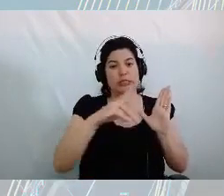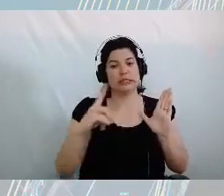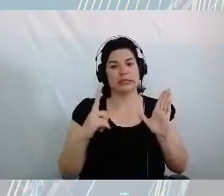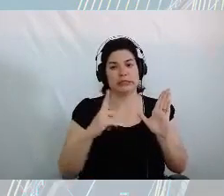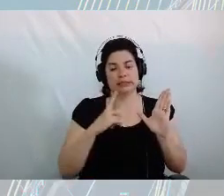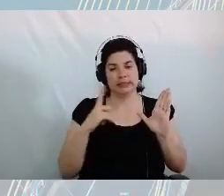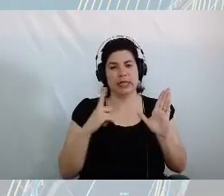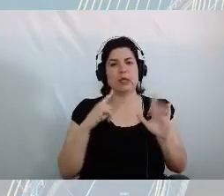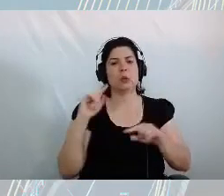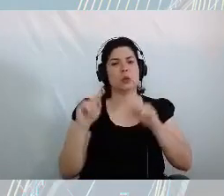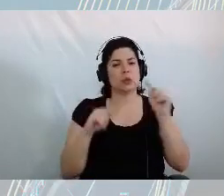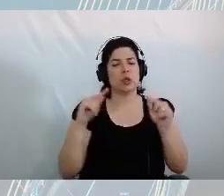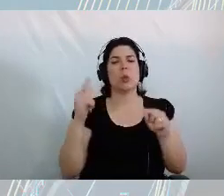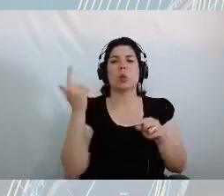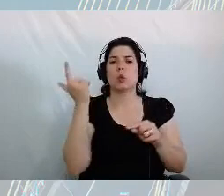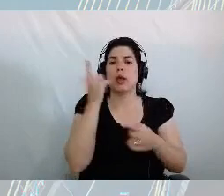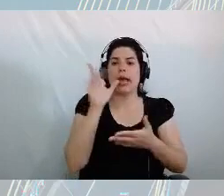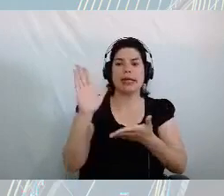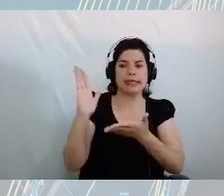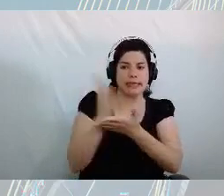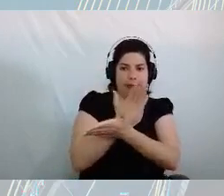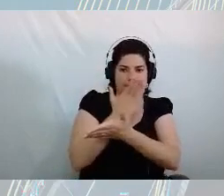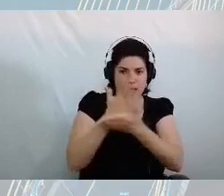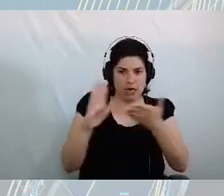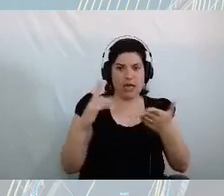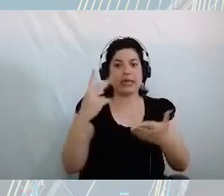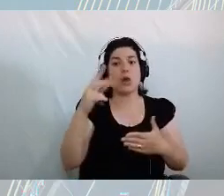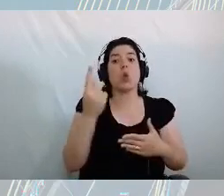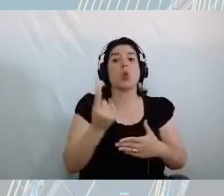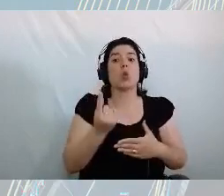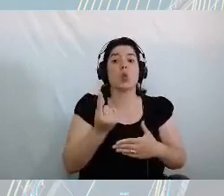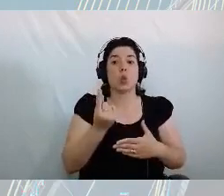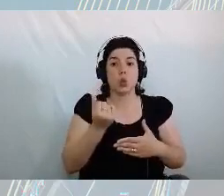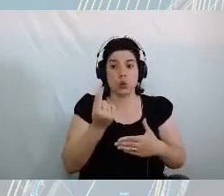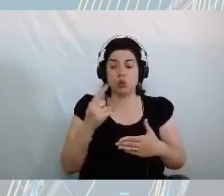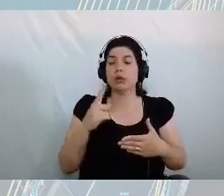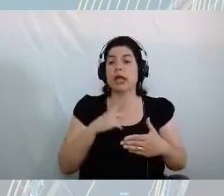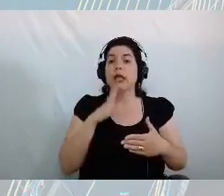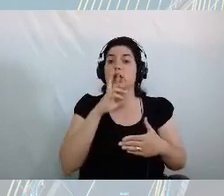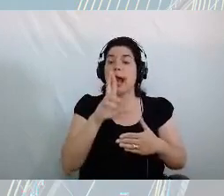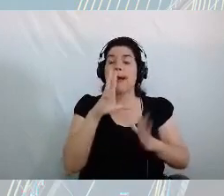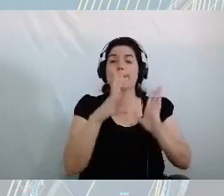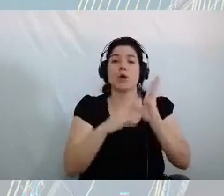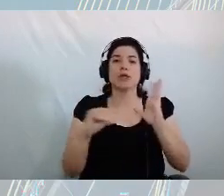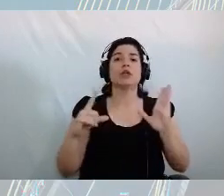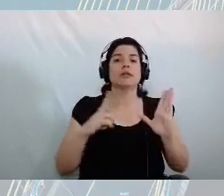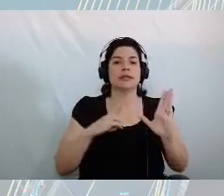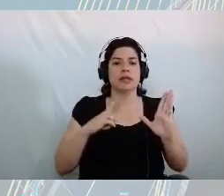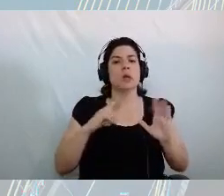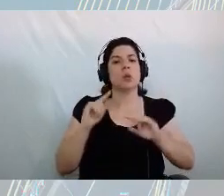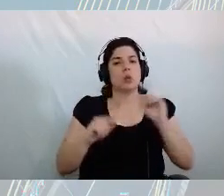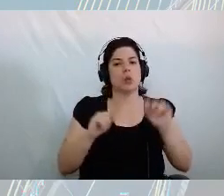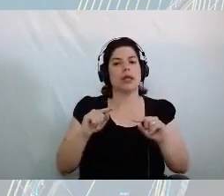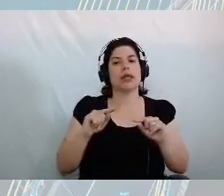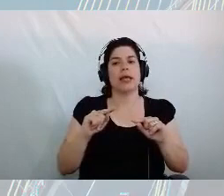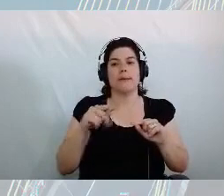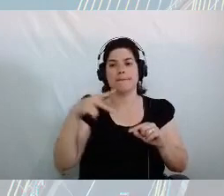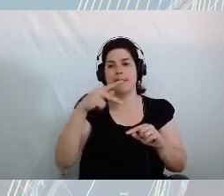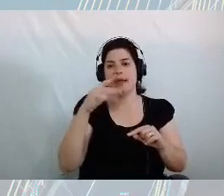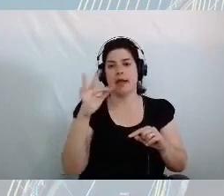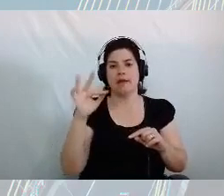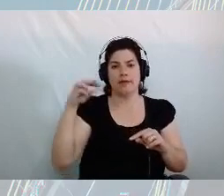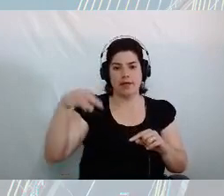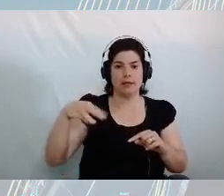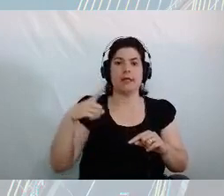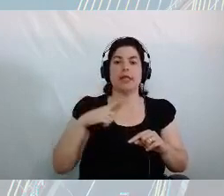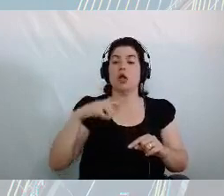ele consegue categorizar os teus custos, né? O resultado desse modelo é que hoje a gente tem um PFM que é referência no mercado, com 98% aí para o